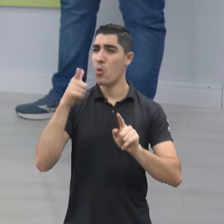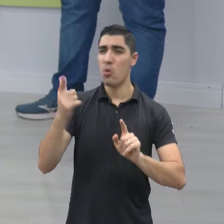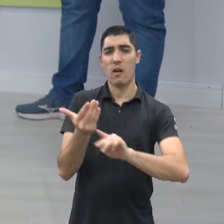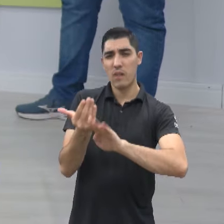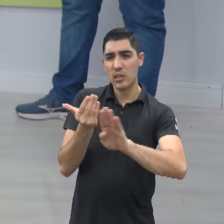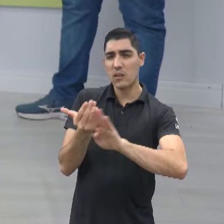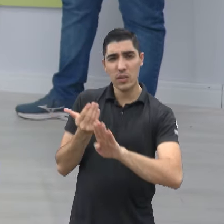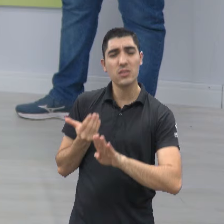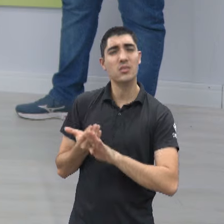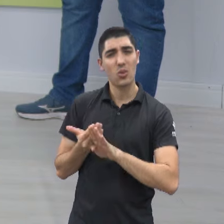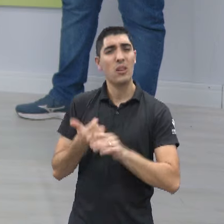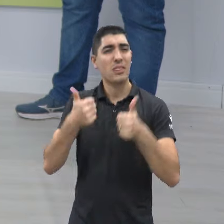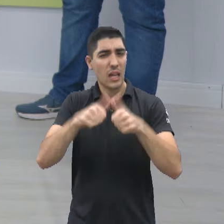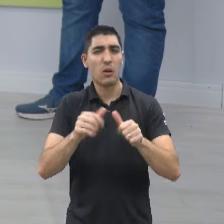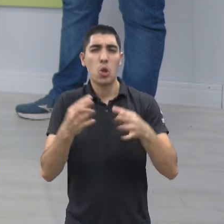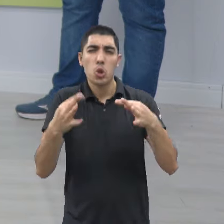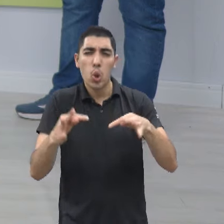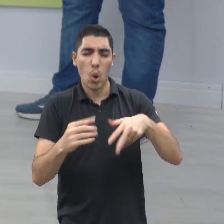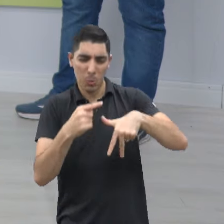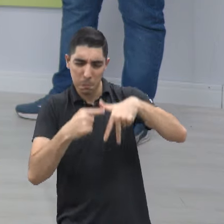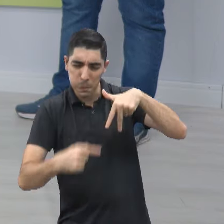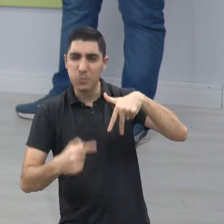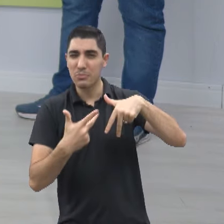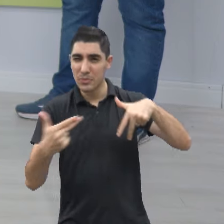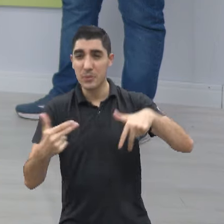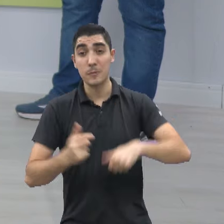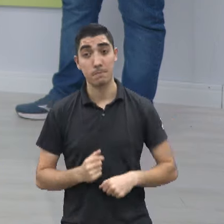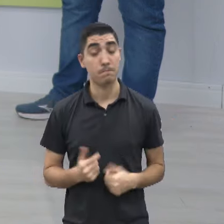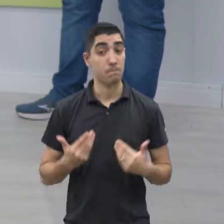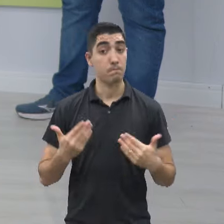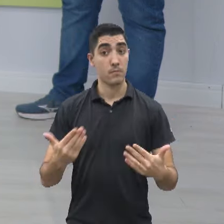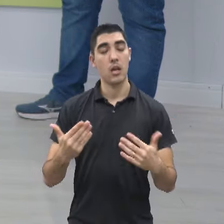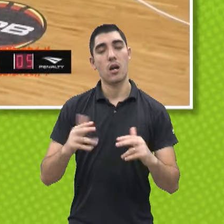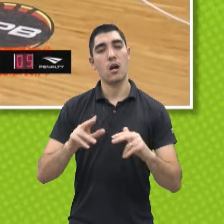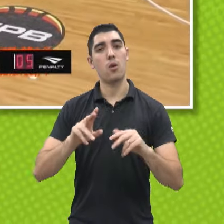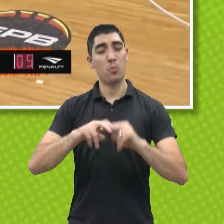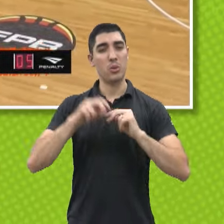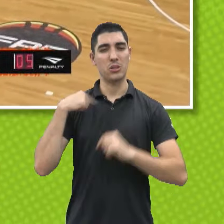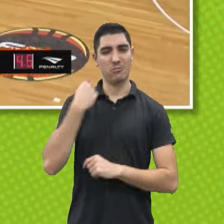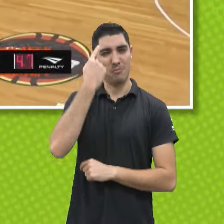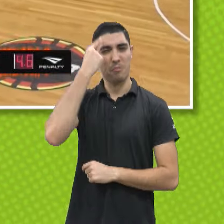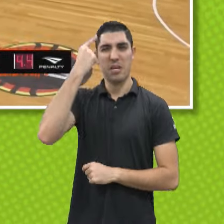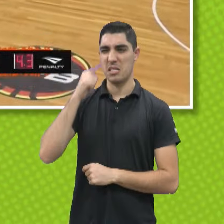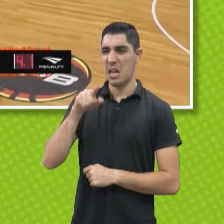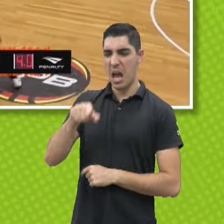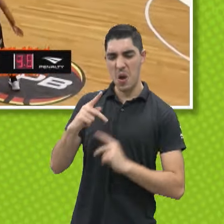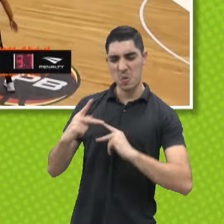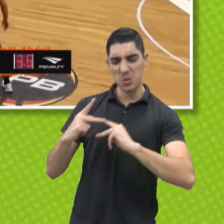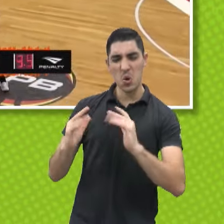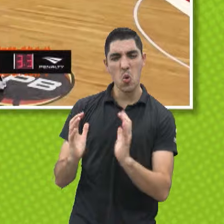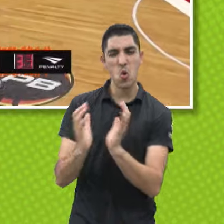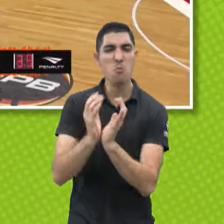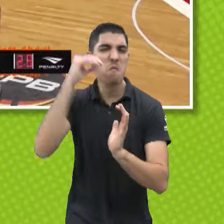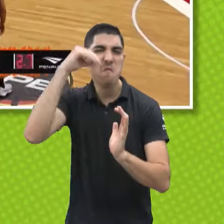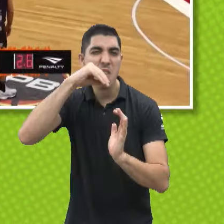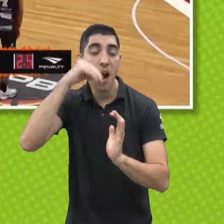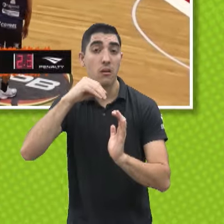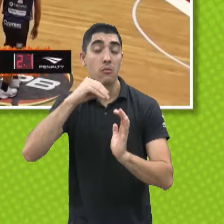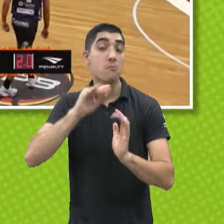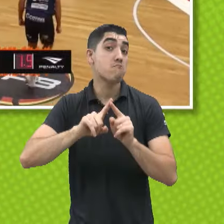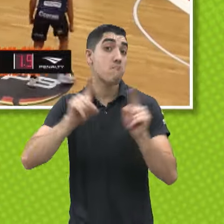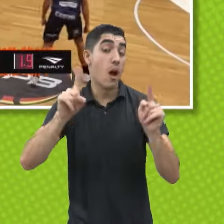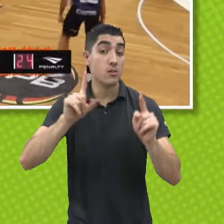preparar, então ele teve vários problemas. E eu acho que a gente ir para outra chave, teoricamente a mais fraca, também acabou sendo importante para a recuperação desses